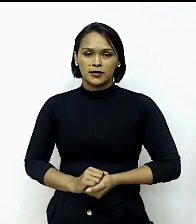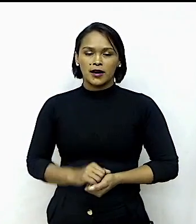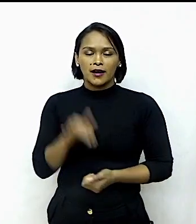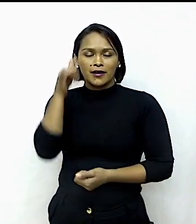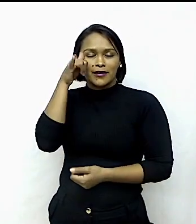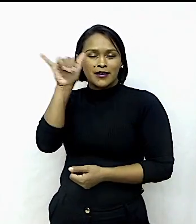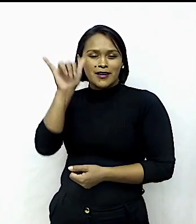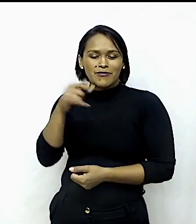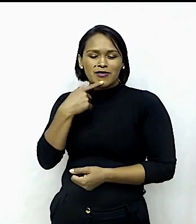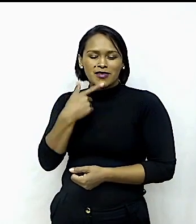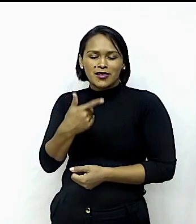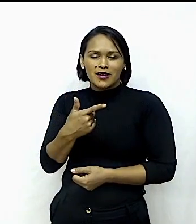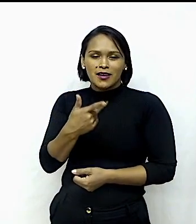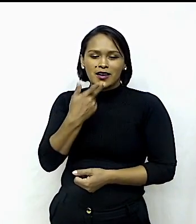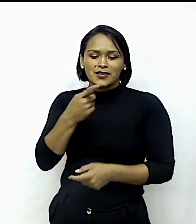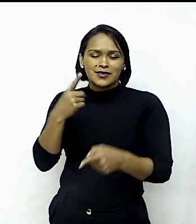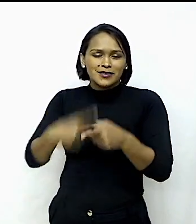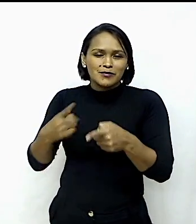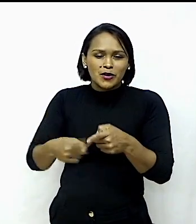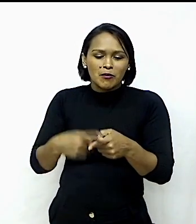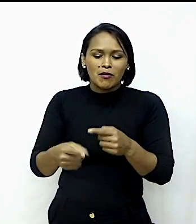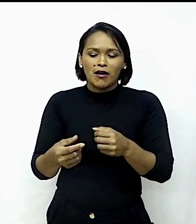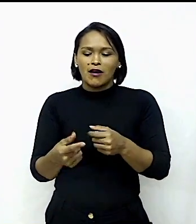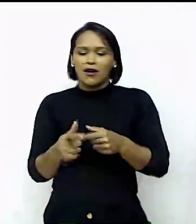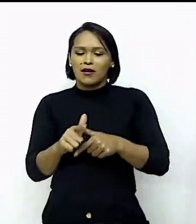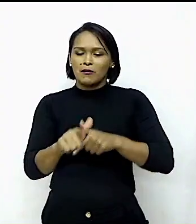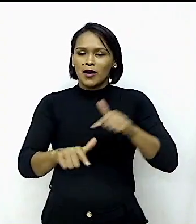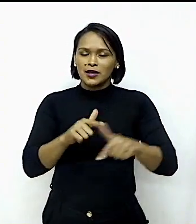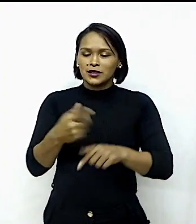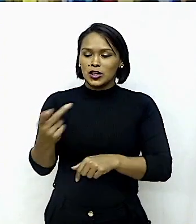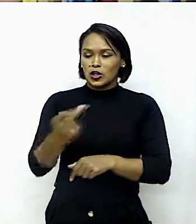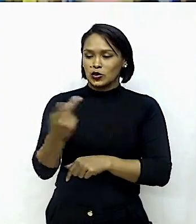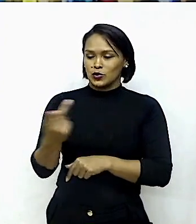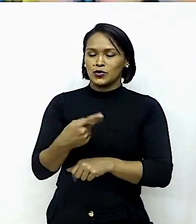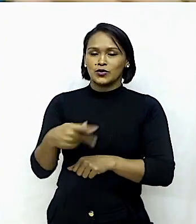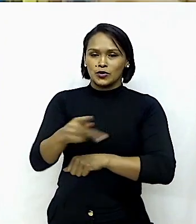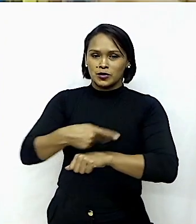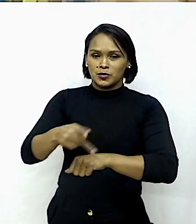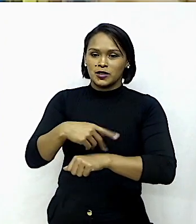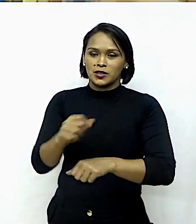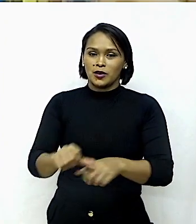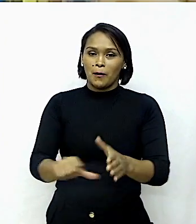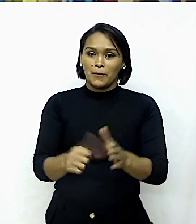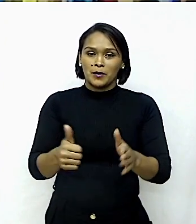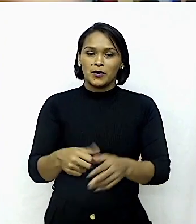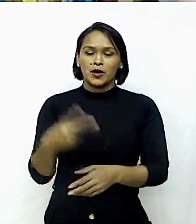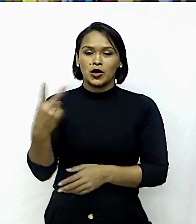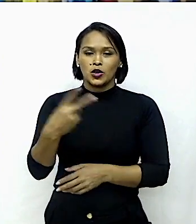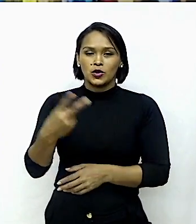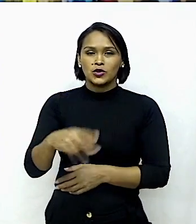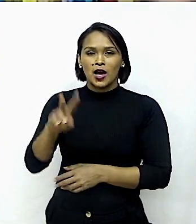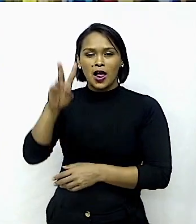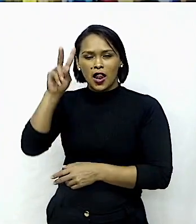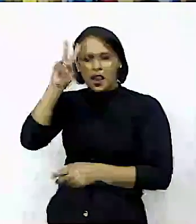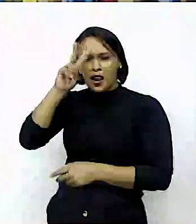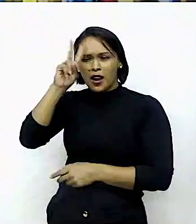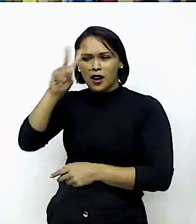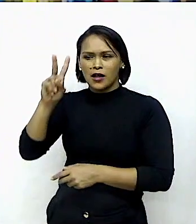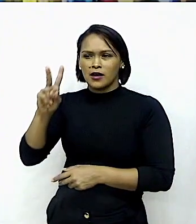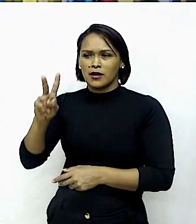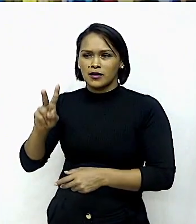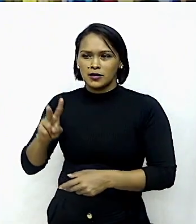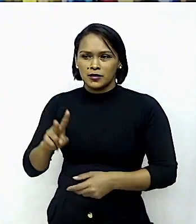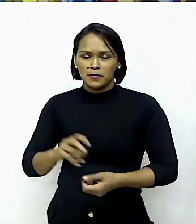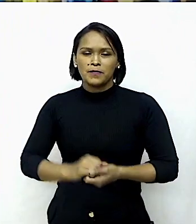evitar esse tipo de problemas entre entre os dois países Então esse é o primeiro. Segundo eu lembraria que existe já não é de hoje